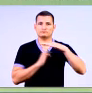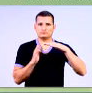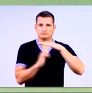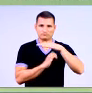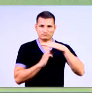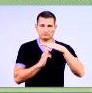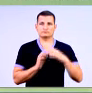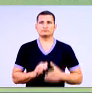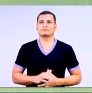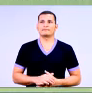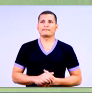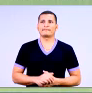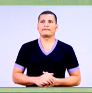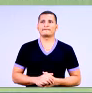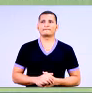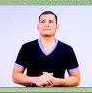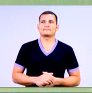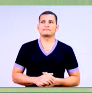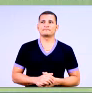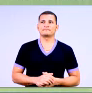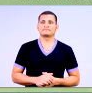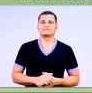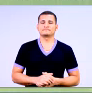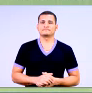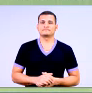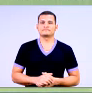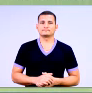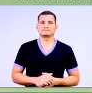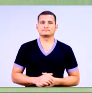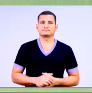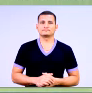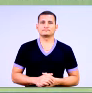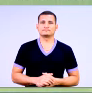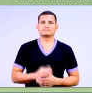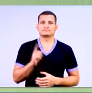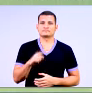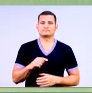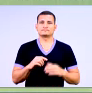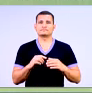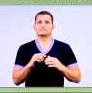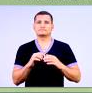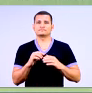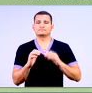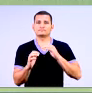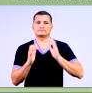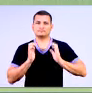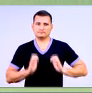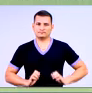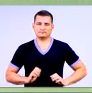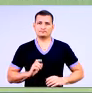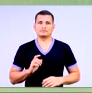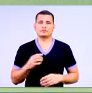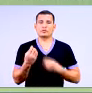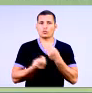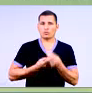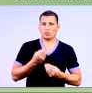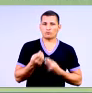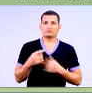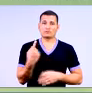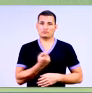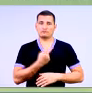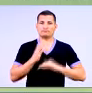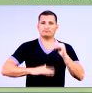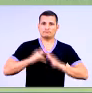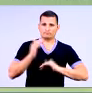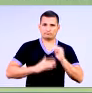né? Que é a ética que vai nos falar aqui do nosso comportamento enquanto profissionais. Refere-se